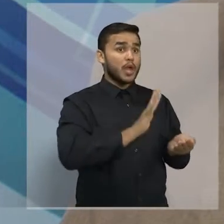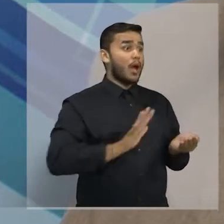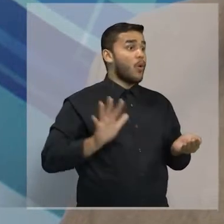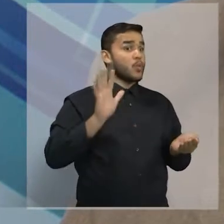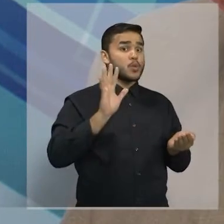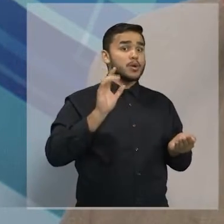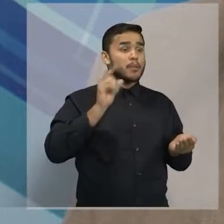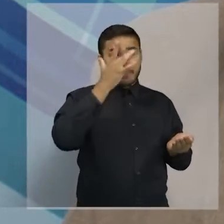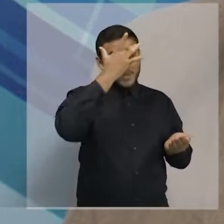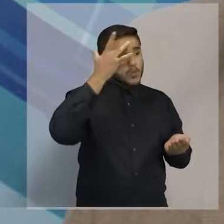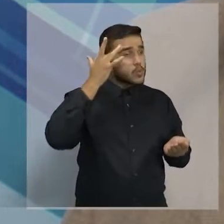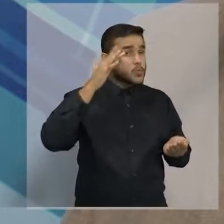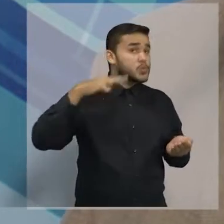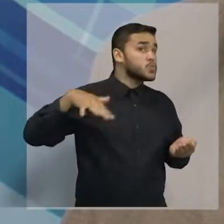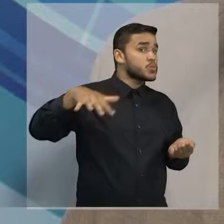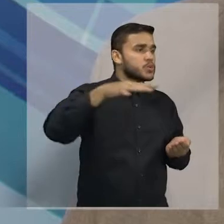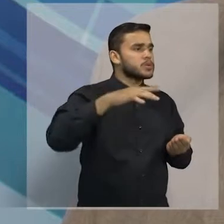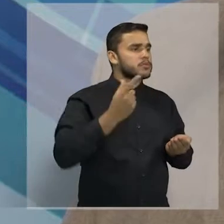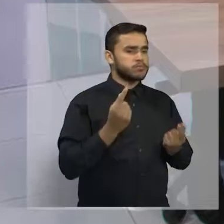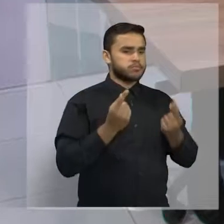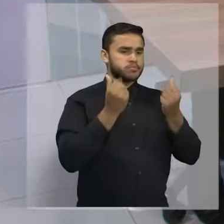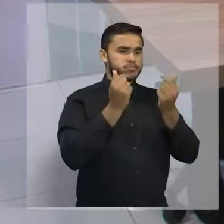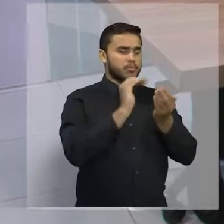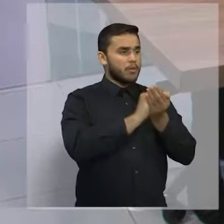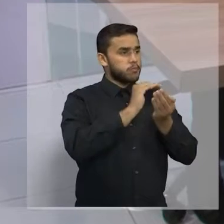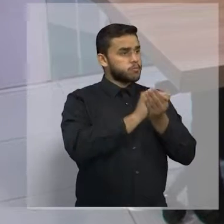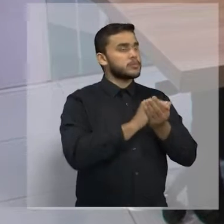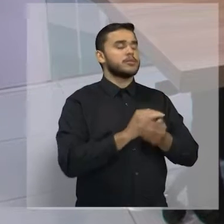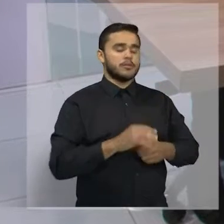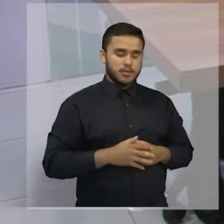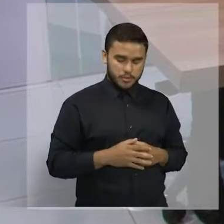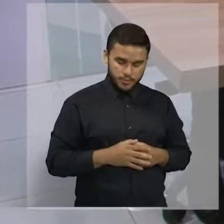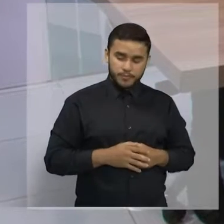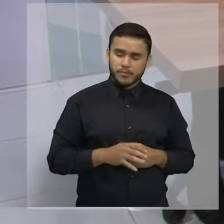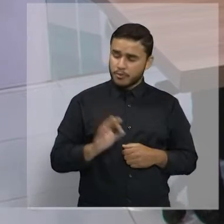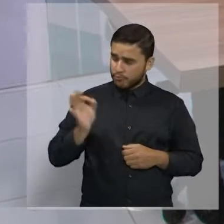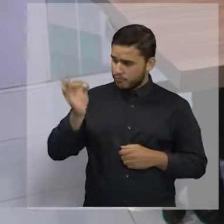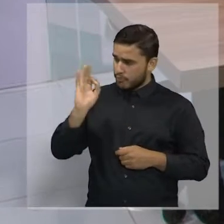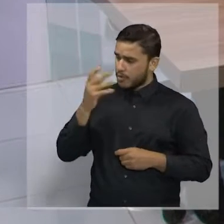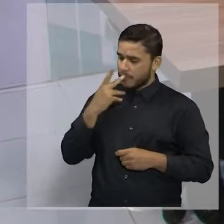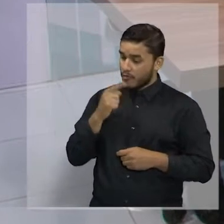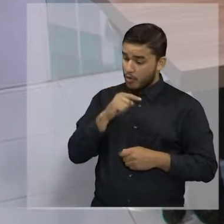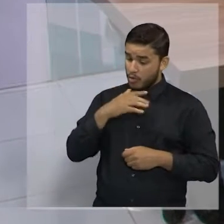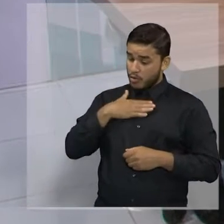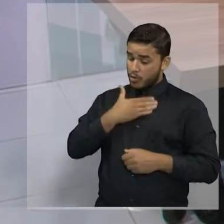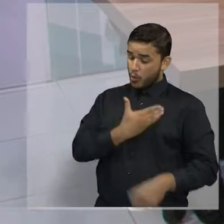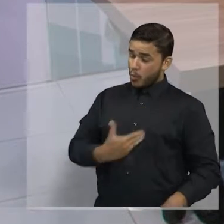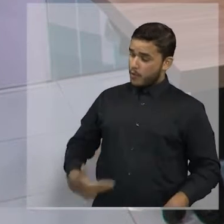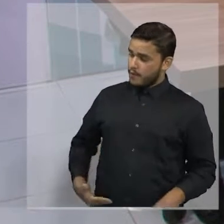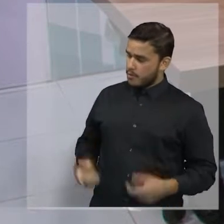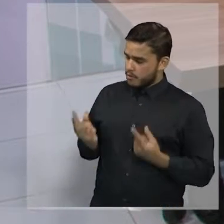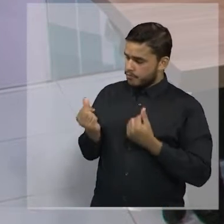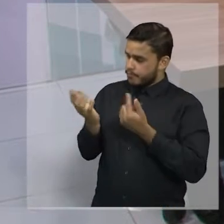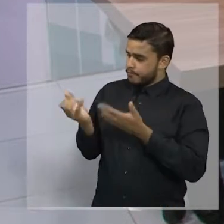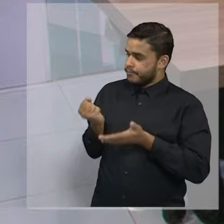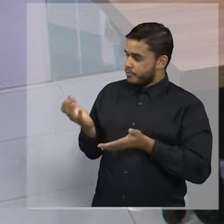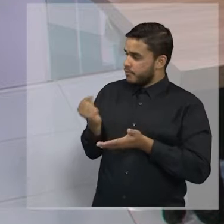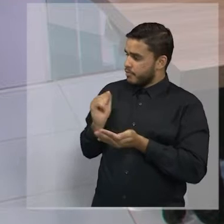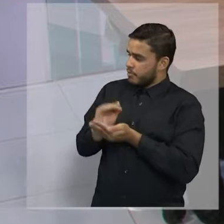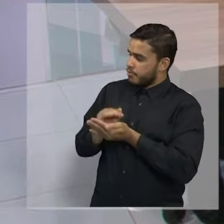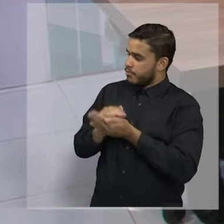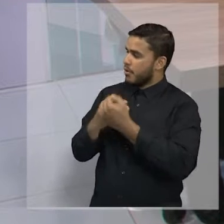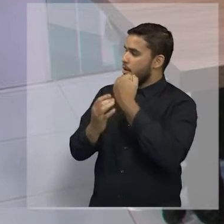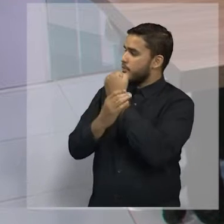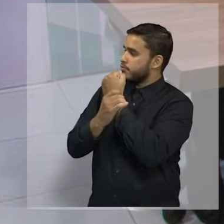os investimentos no país. Ou seja, o Estado brasileiro é o garantidor dessa poupança geral da sociedade.